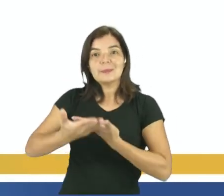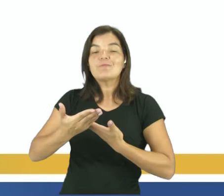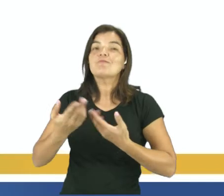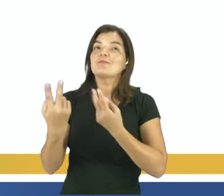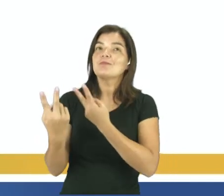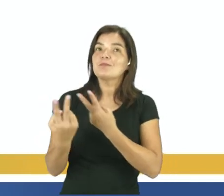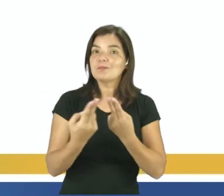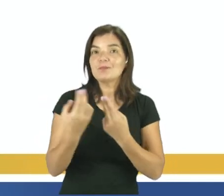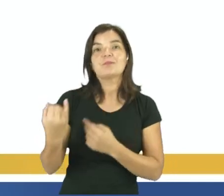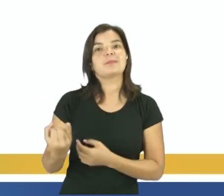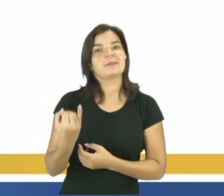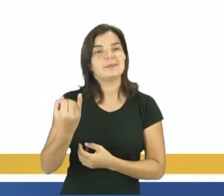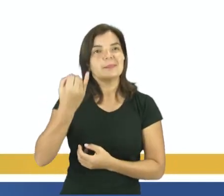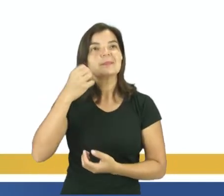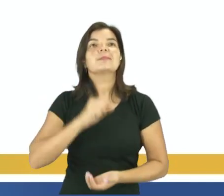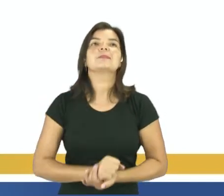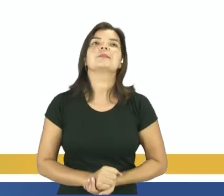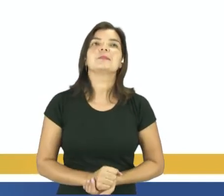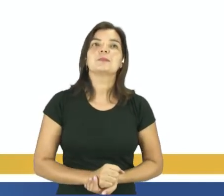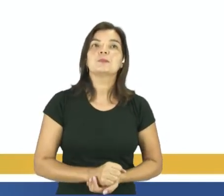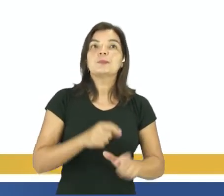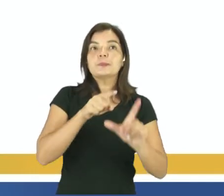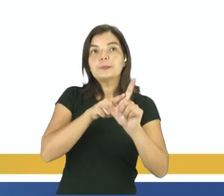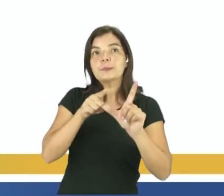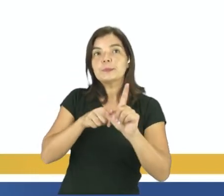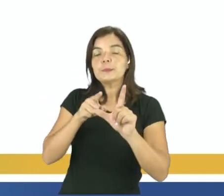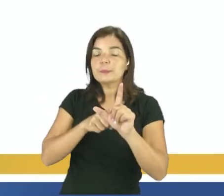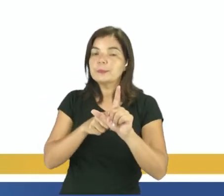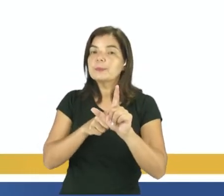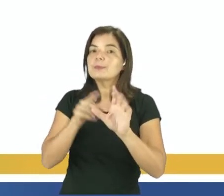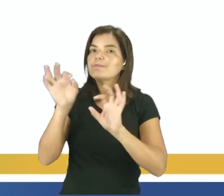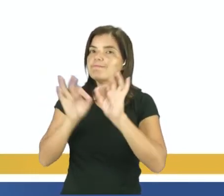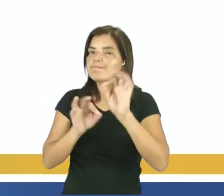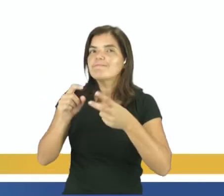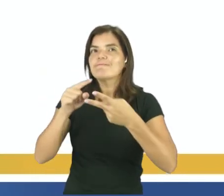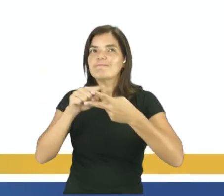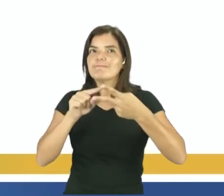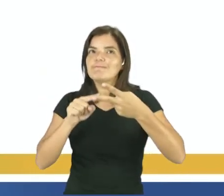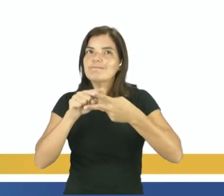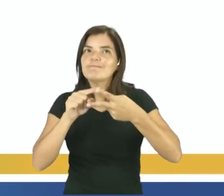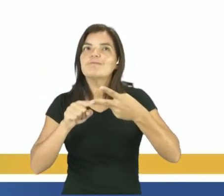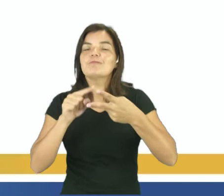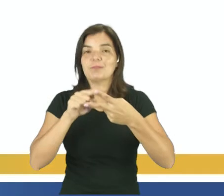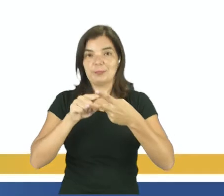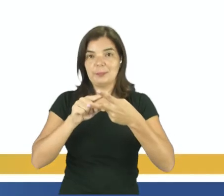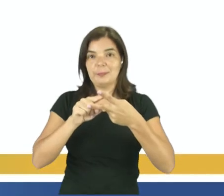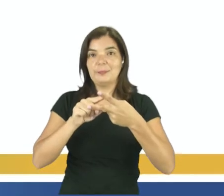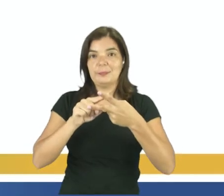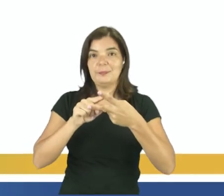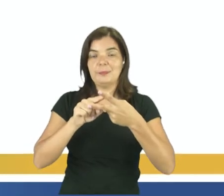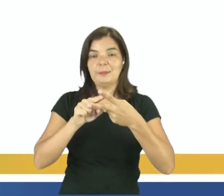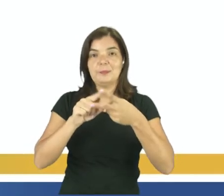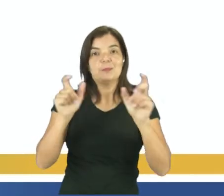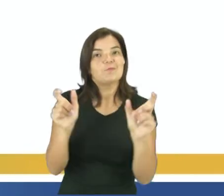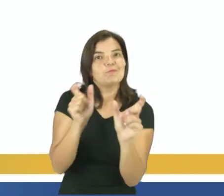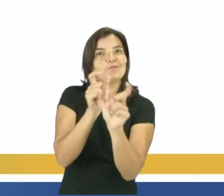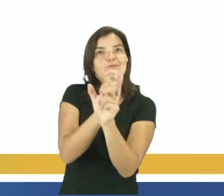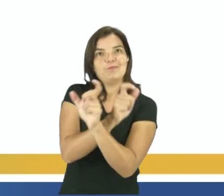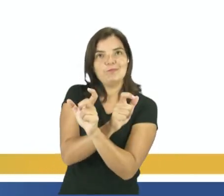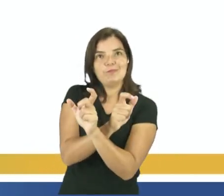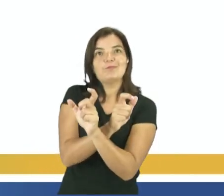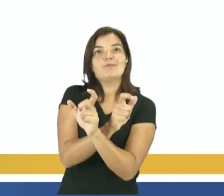Relações de igualdades importantes. Vamos lá. Os ângulos que formam um par de